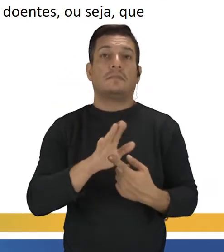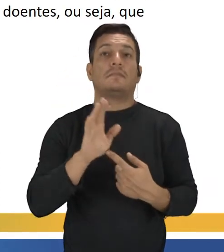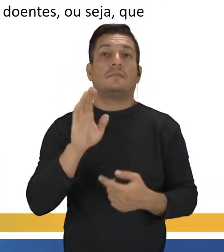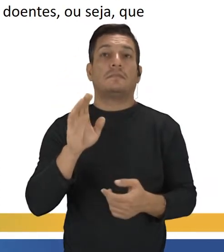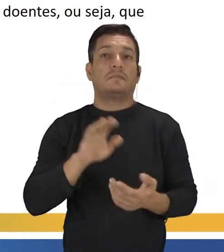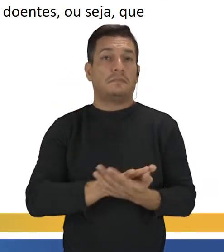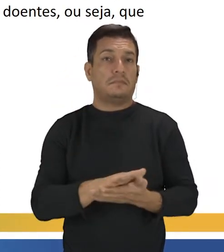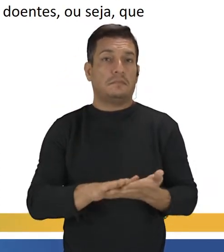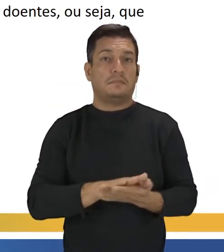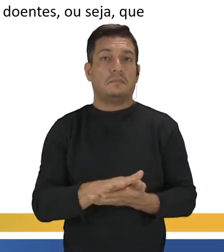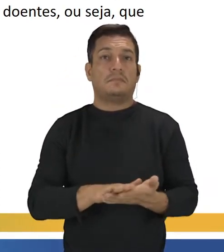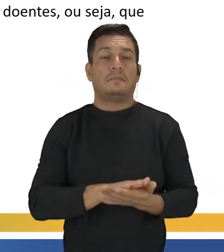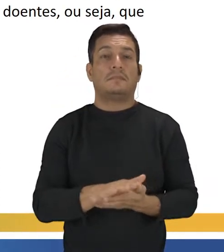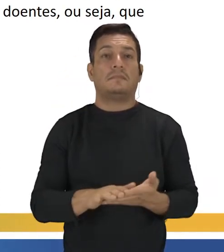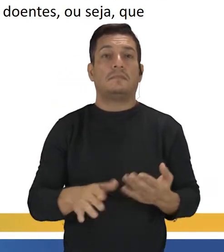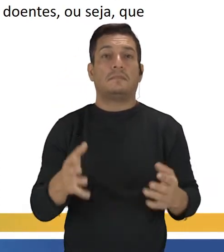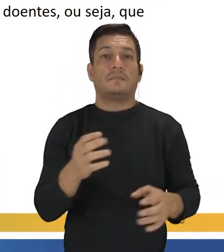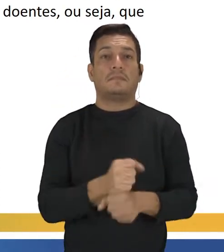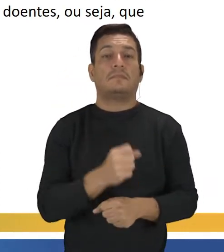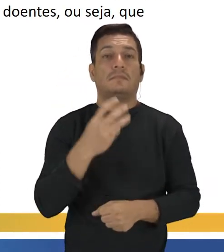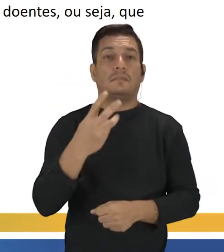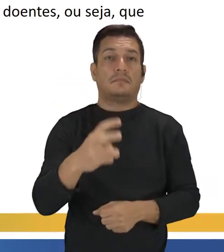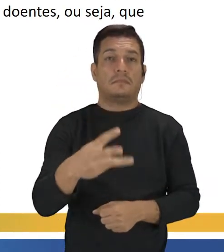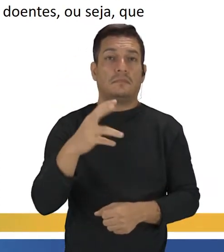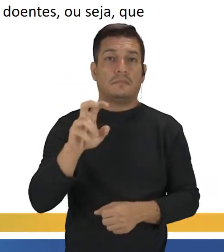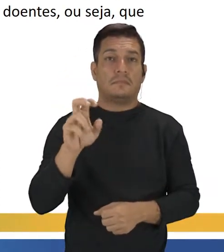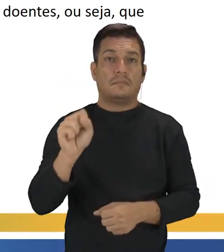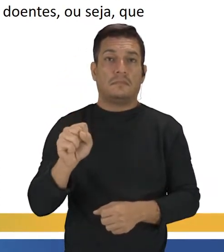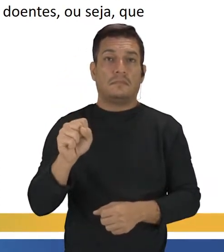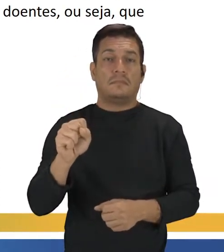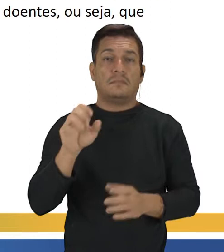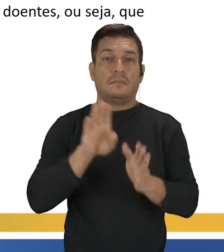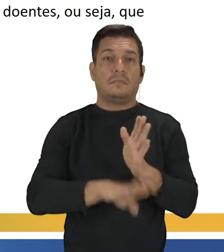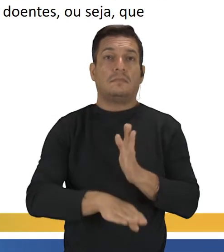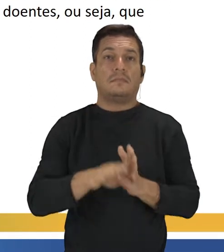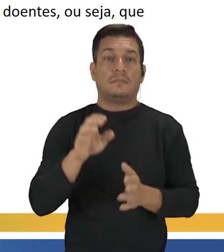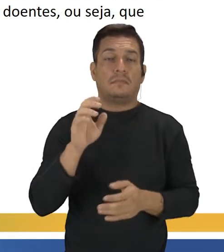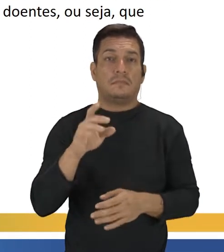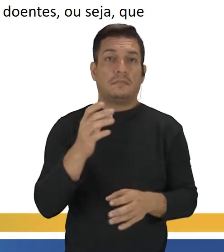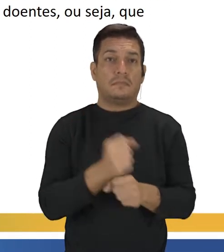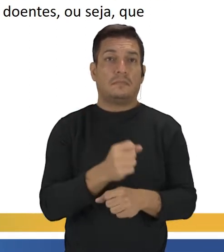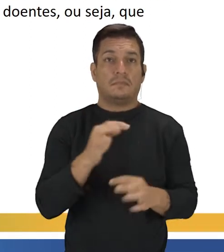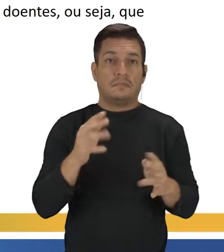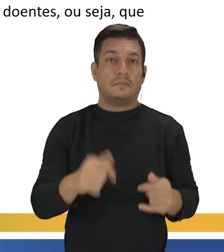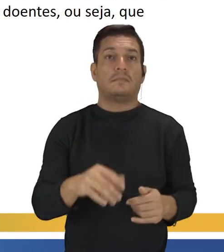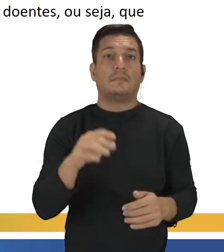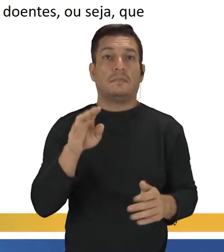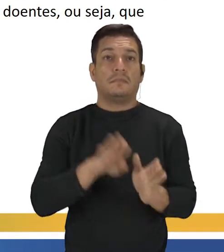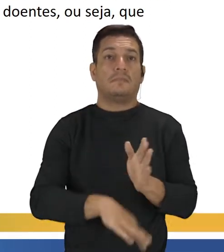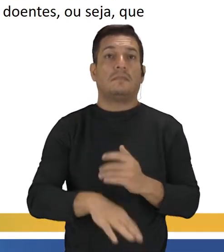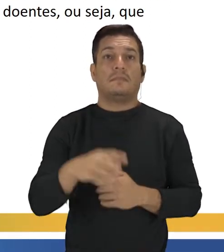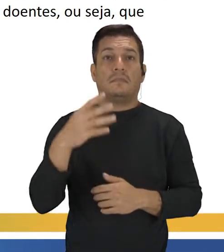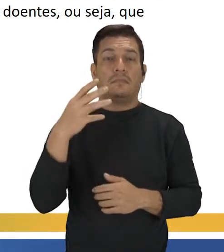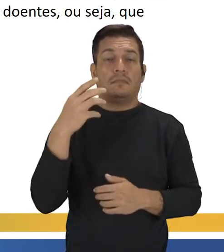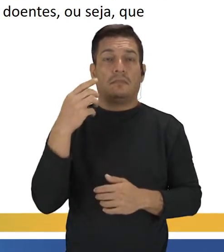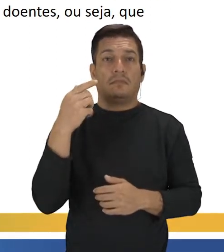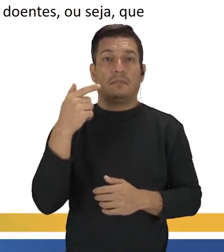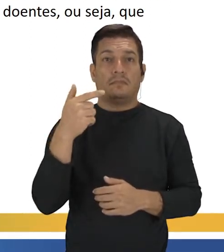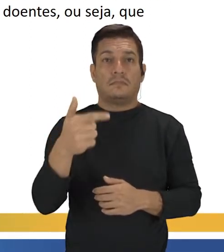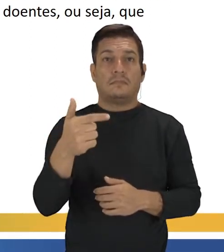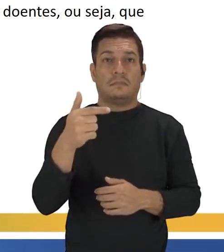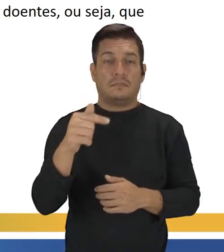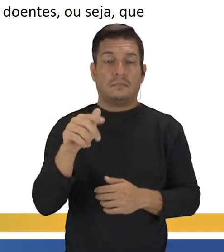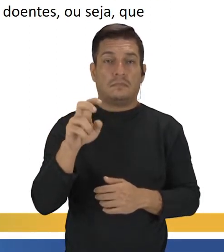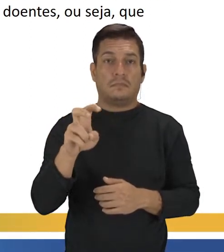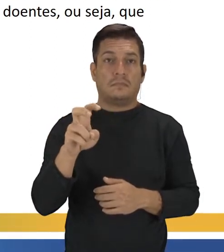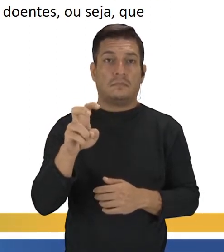apresentam sintomas, no total aqui vai me dar 358, que é a soma de tudo, menos o que sobra depois